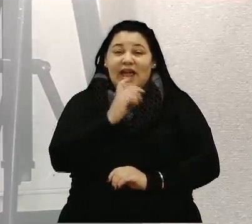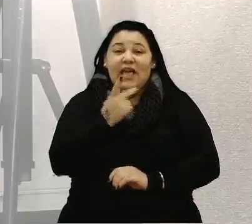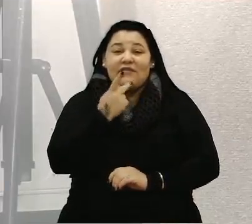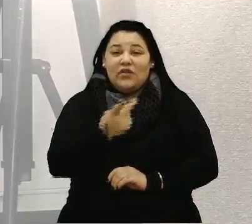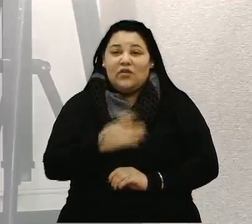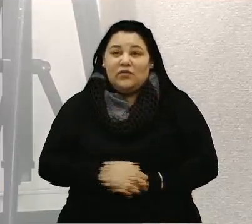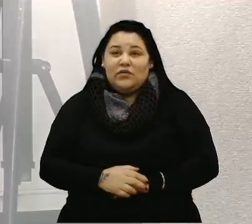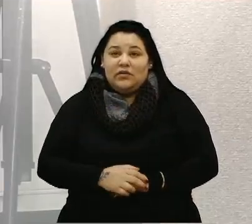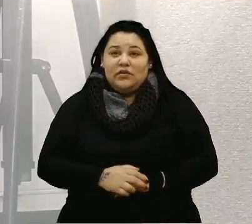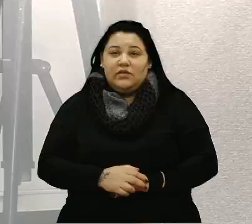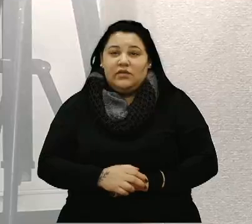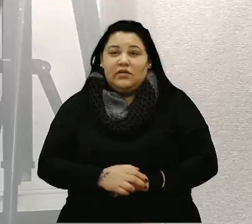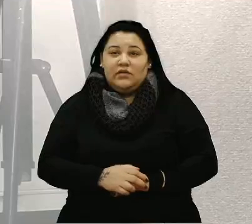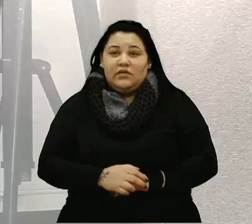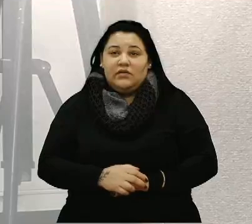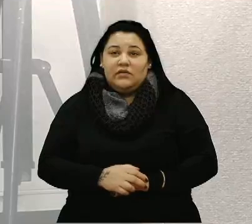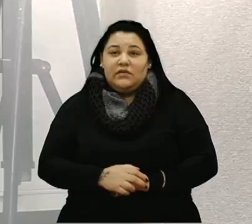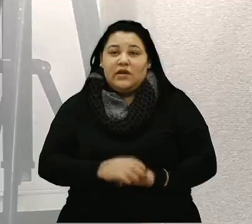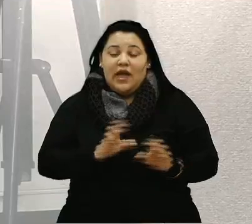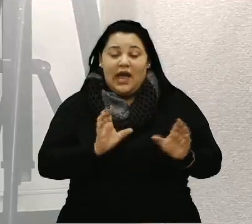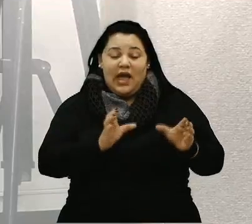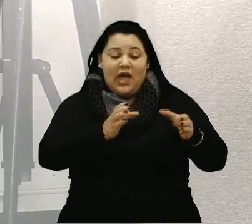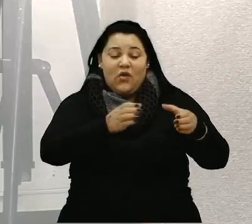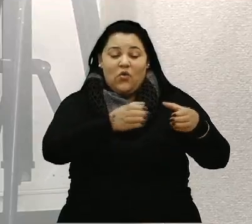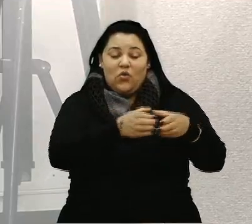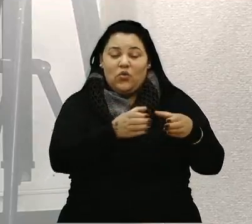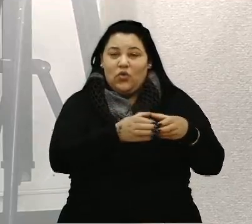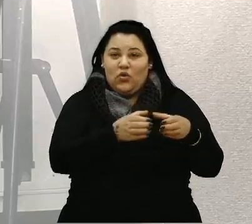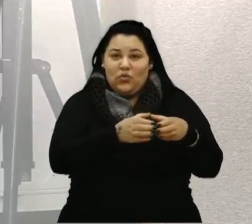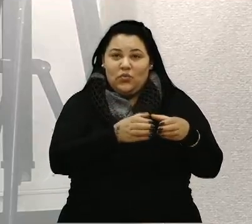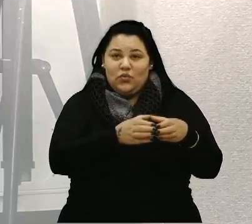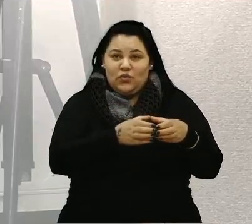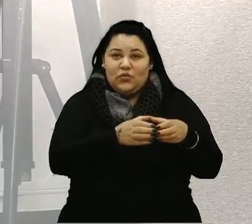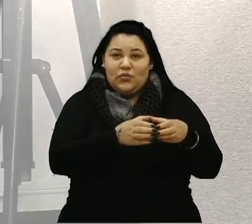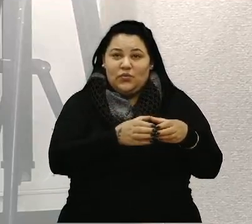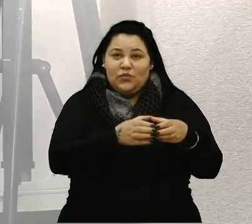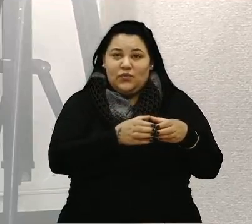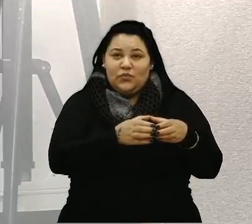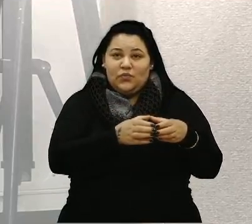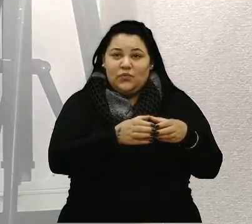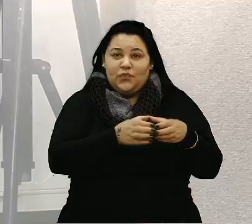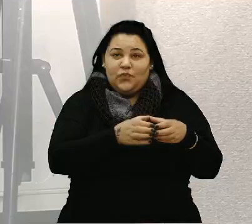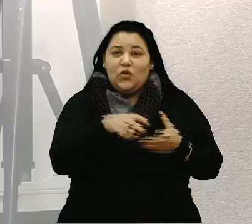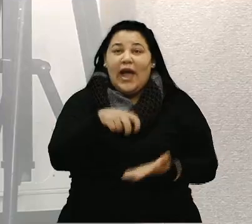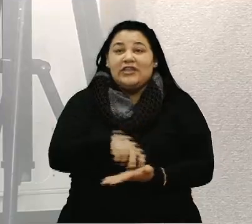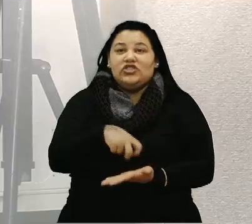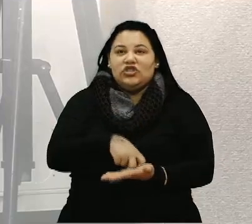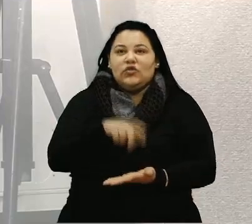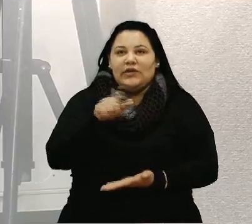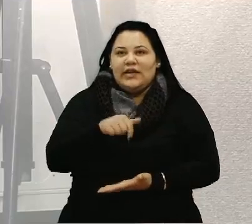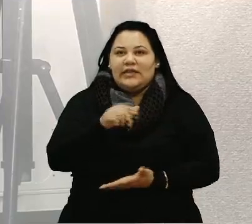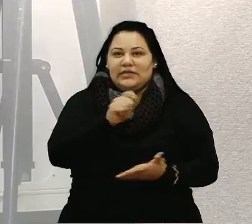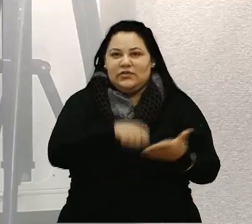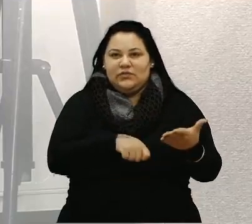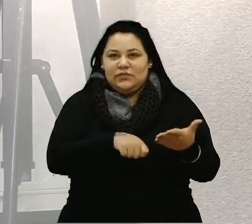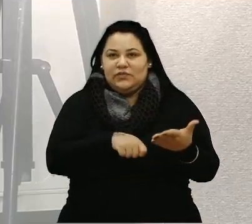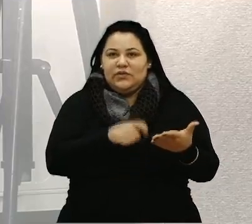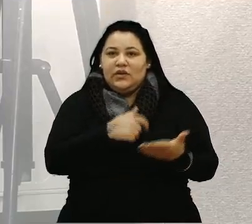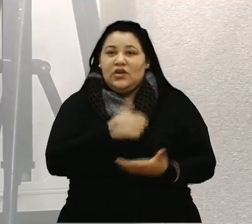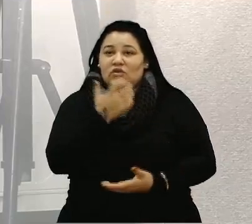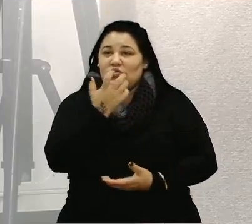da guilhotina que assinou. Em primeiro lugar, eu sou totalmente contra a